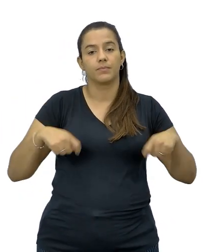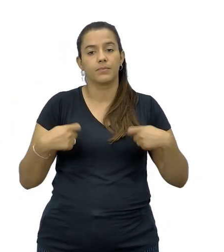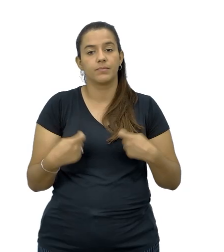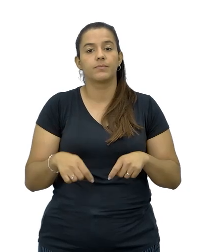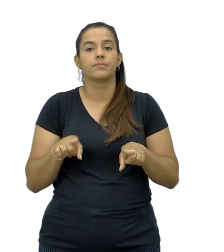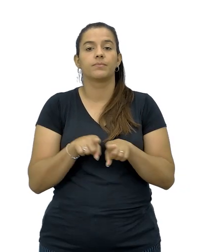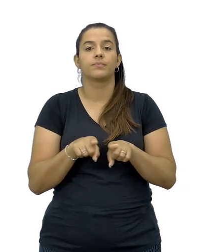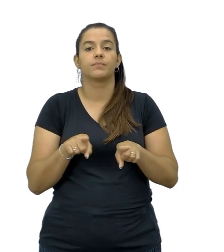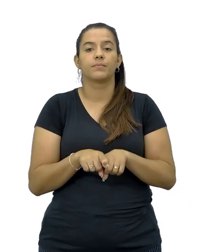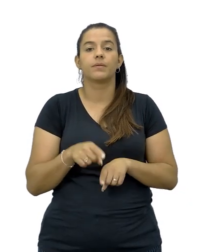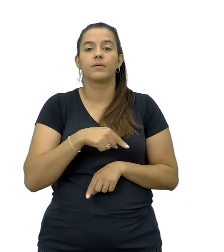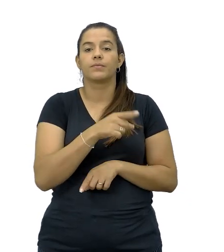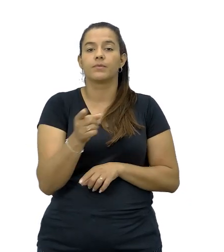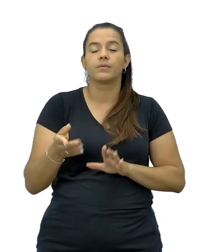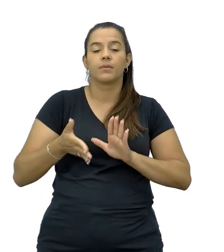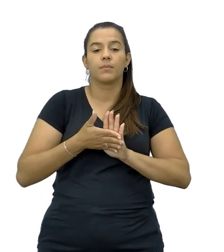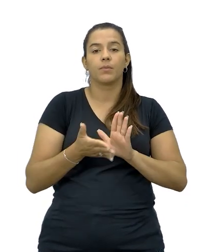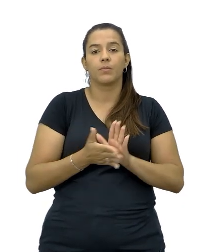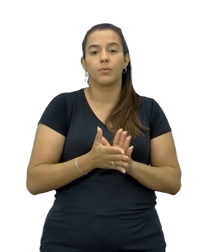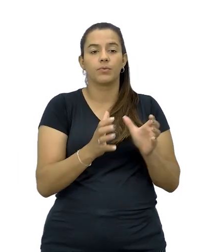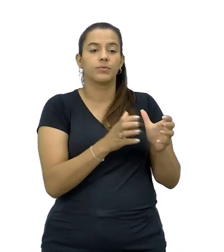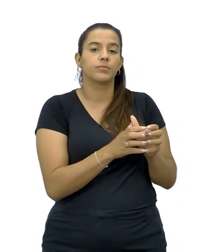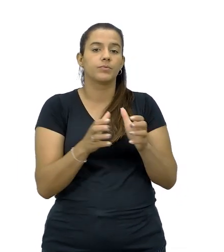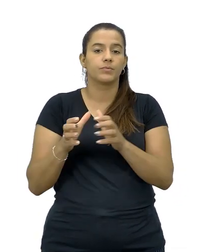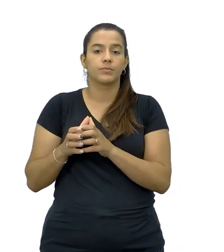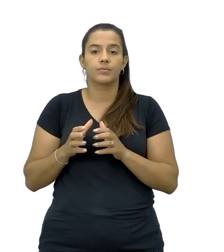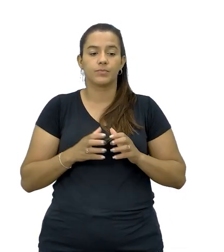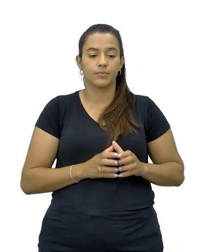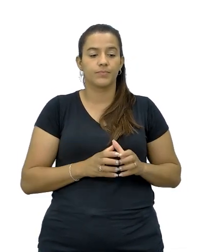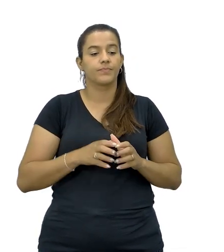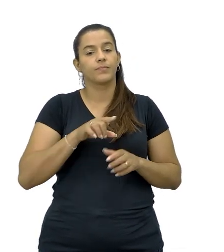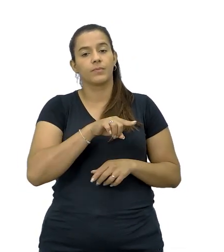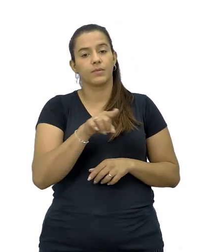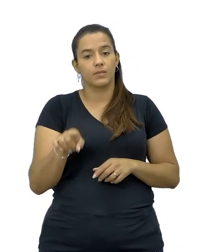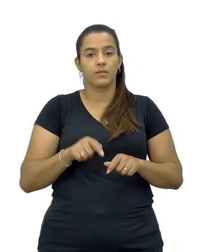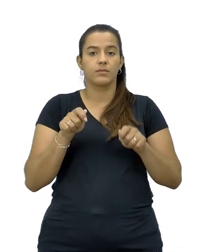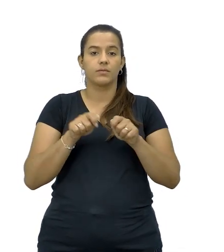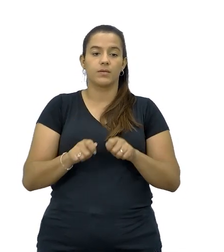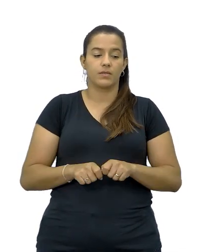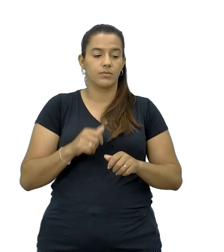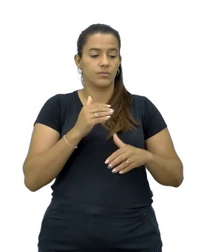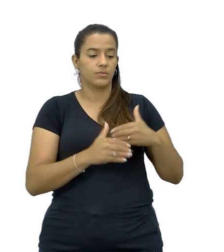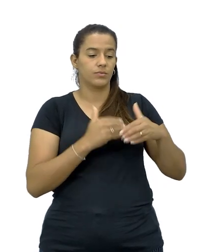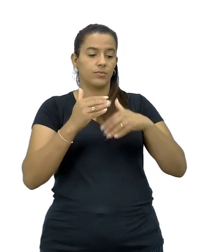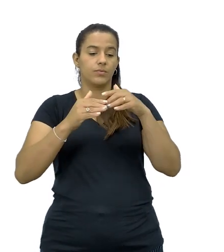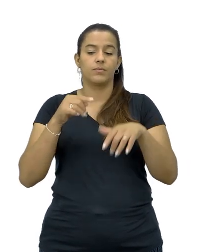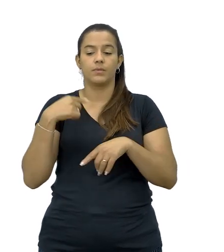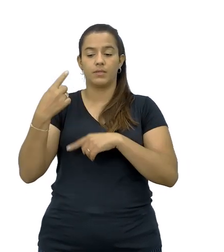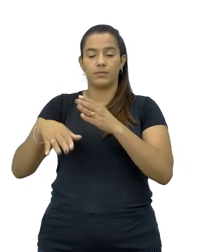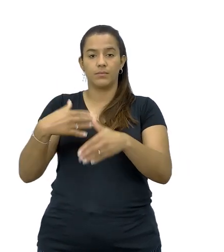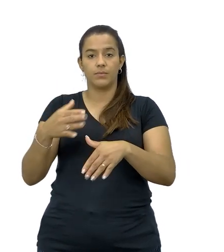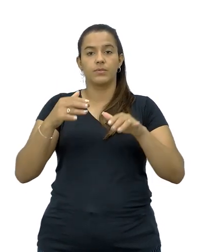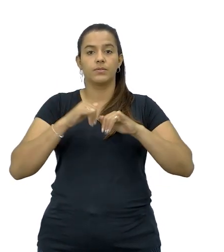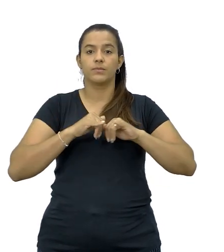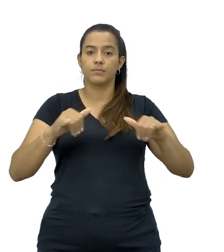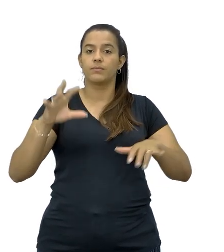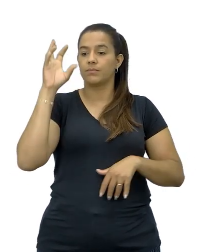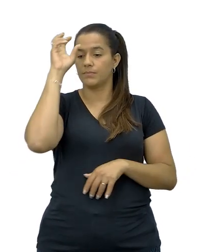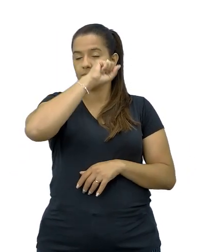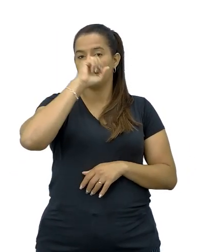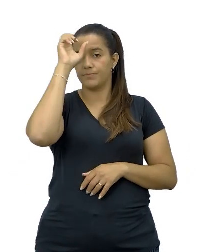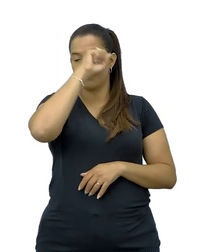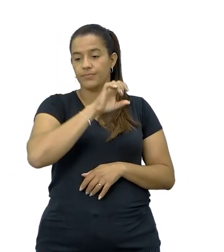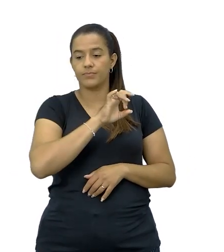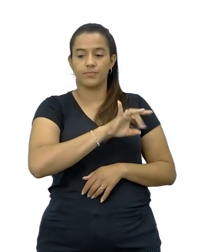também propor em pequenos grupos que já estão trabalhando, né, o desenvolvimento das atividades selecionadas para a retomada da aprendizagem,